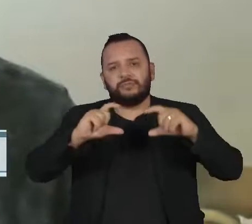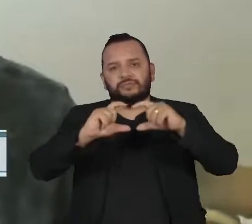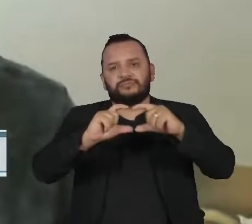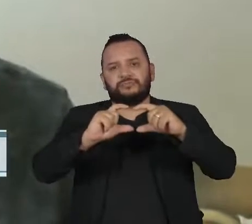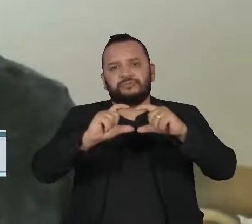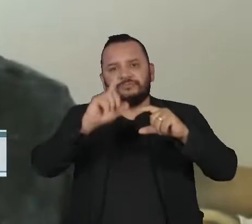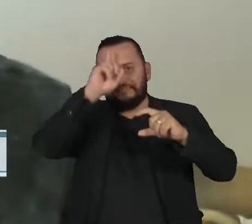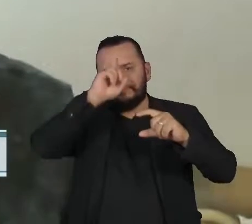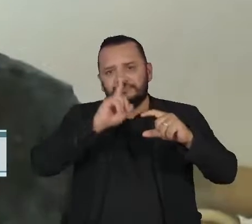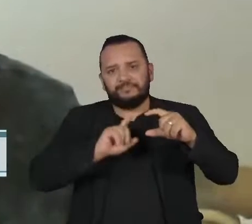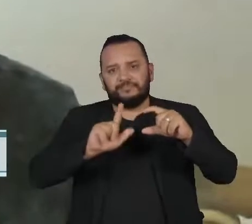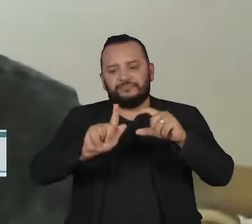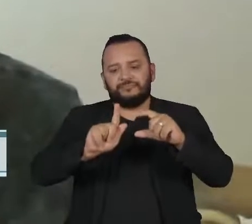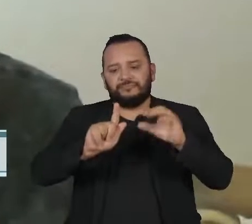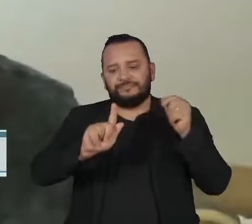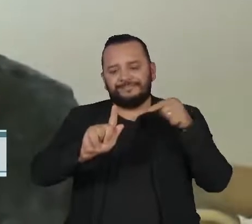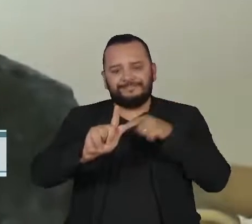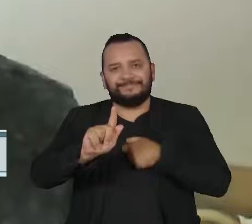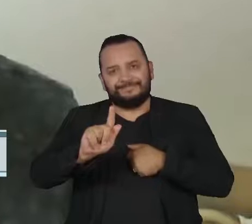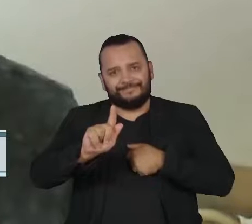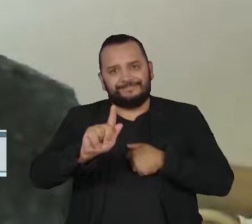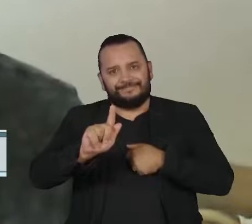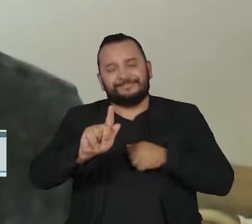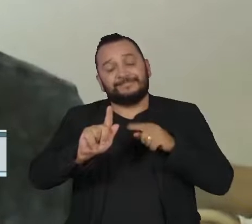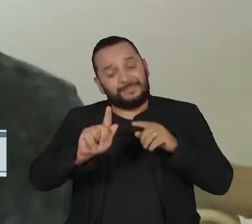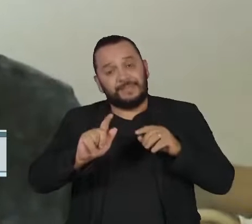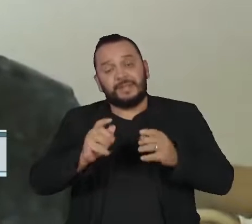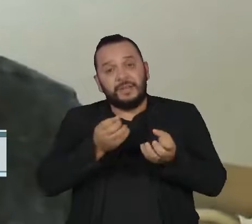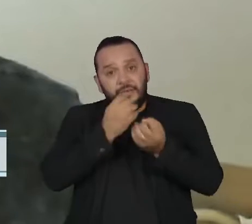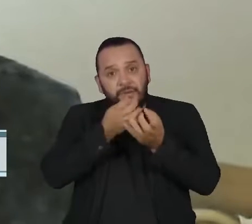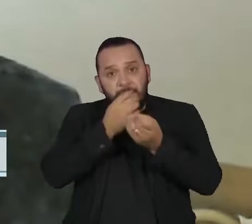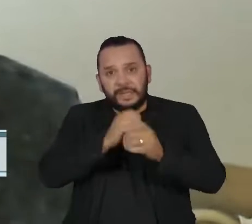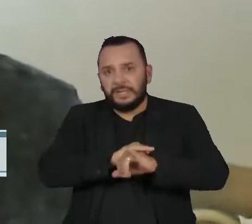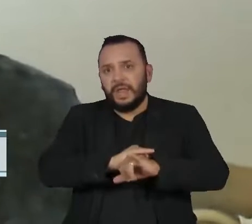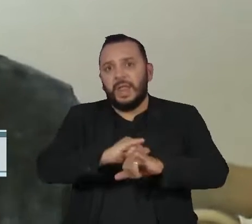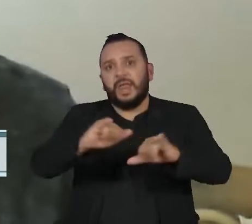genéricos, levando informação para as pessoas sobre o significado disso.